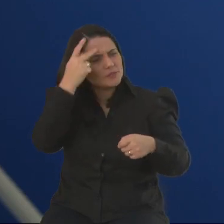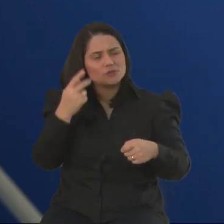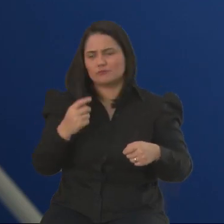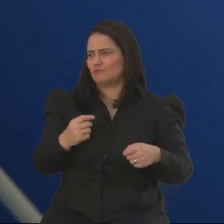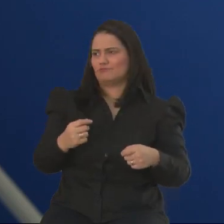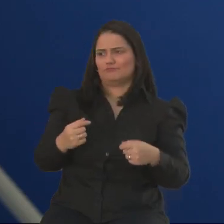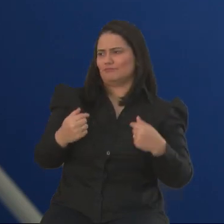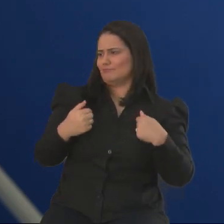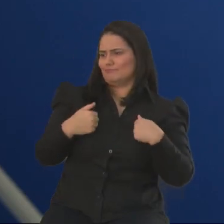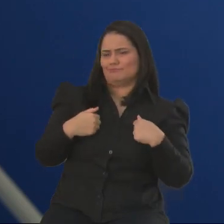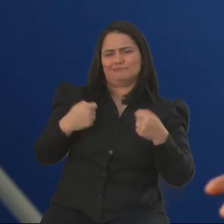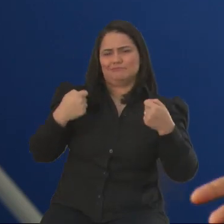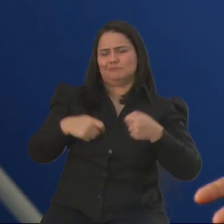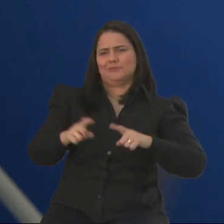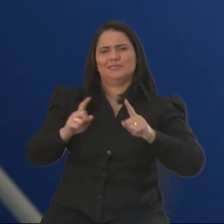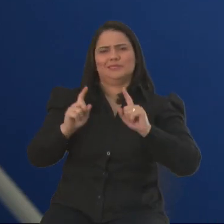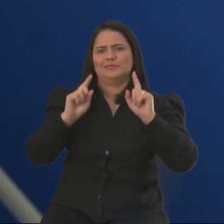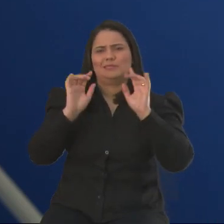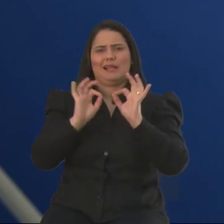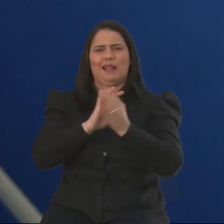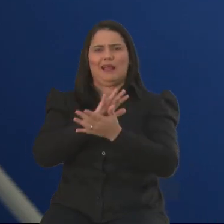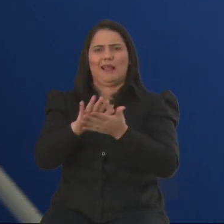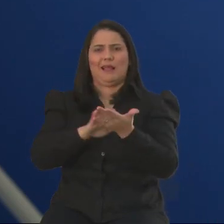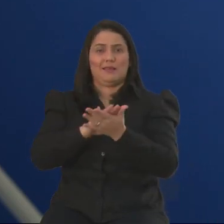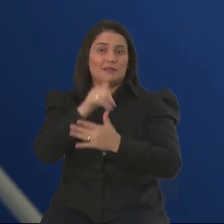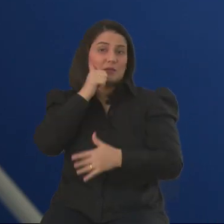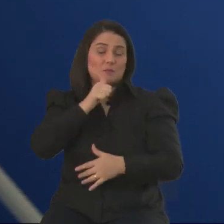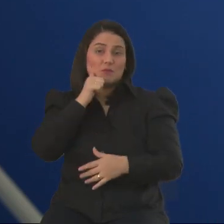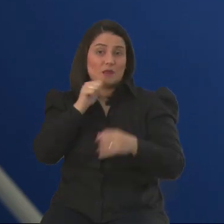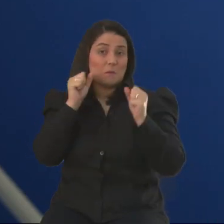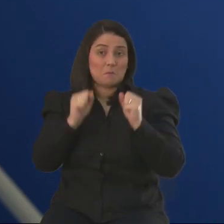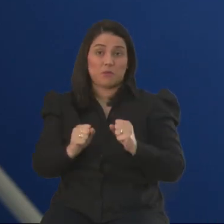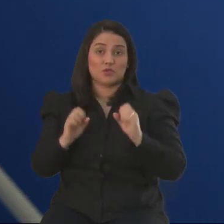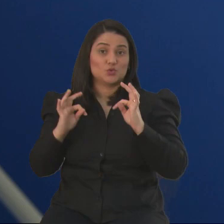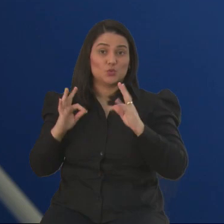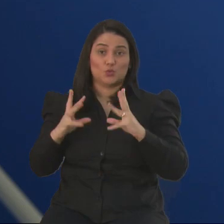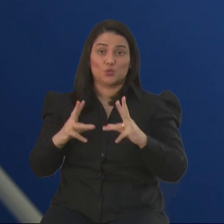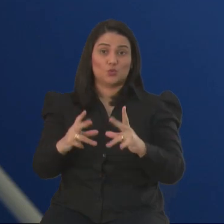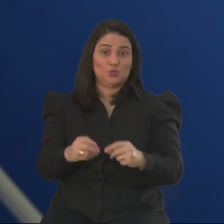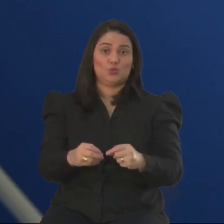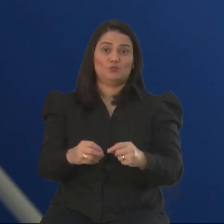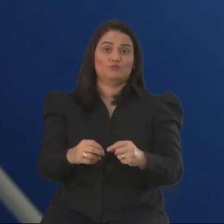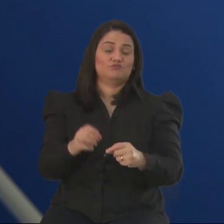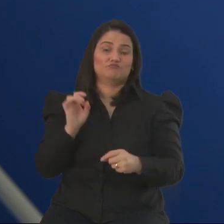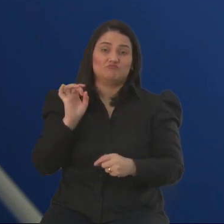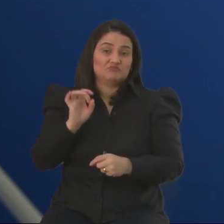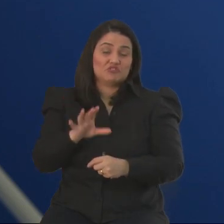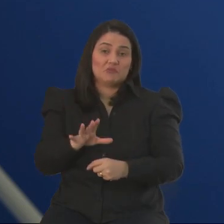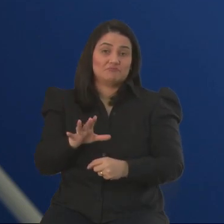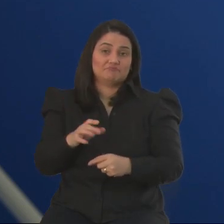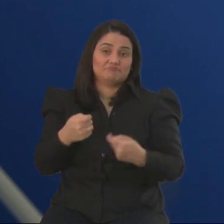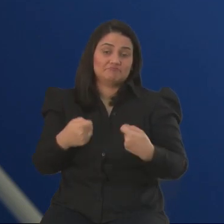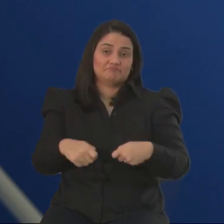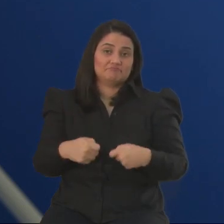precisava de ninguém. Era mulher, ela podia tudo. E isso bastava.